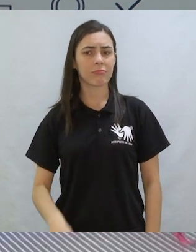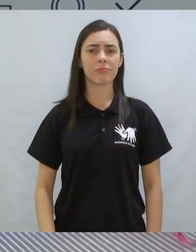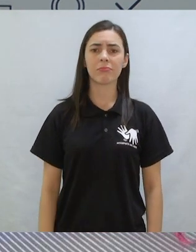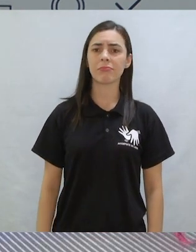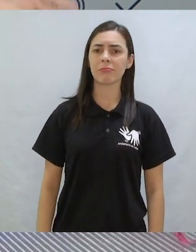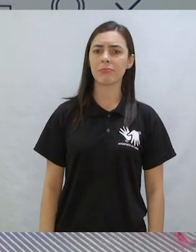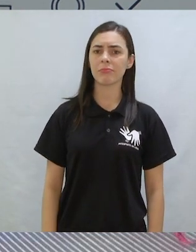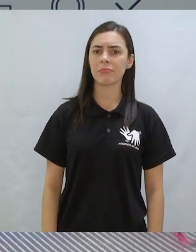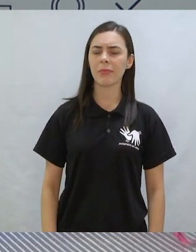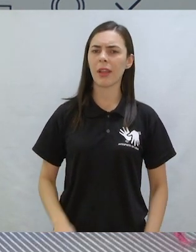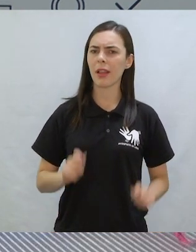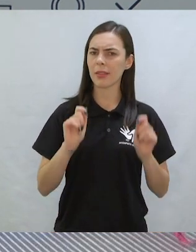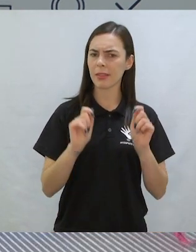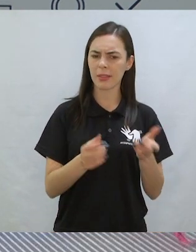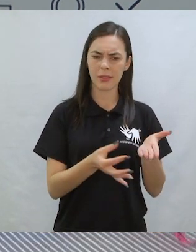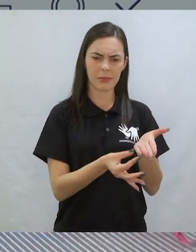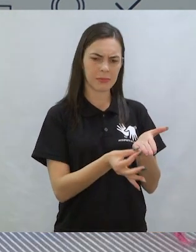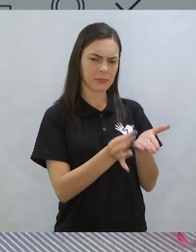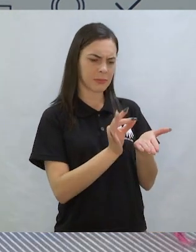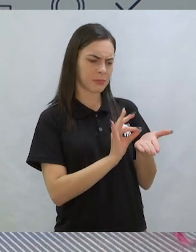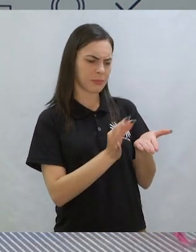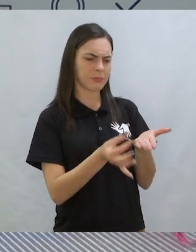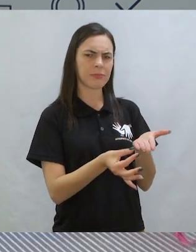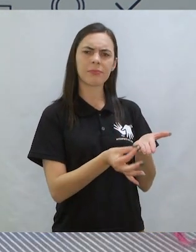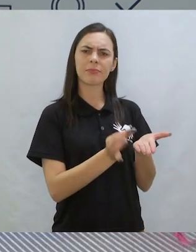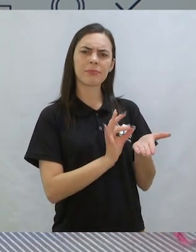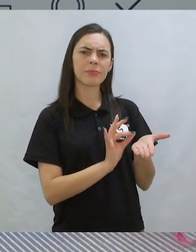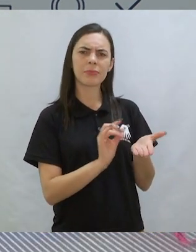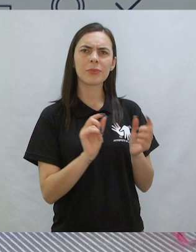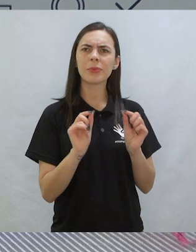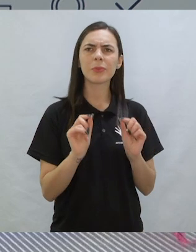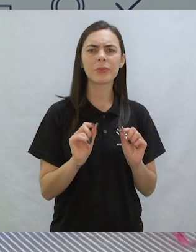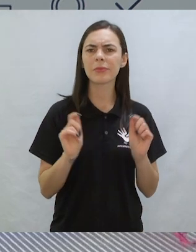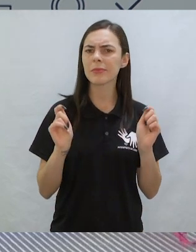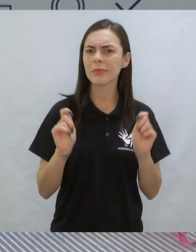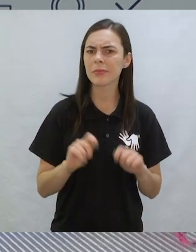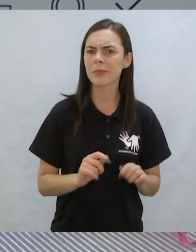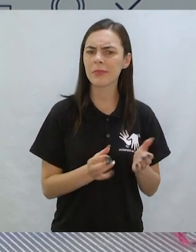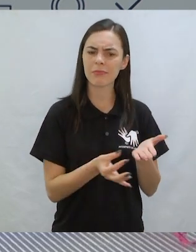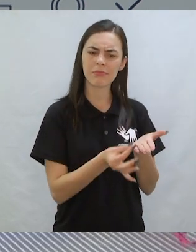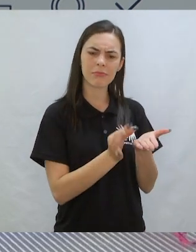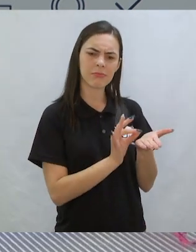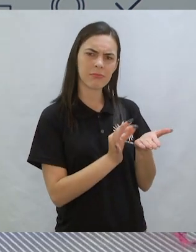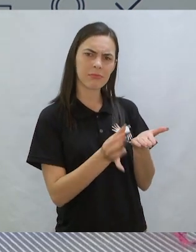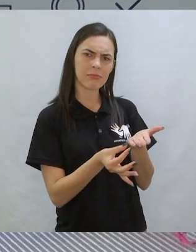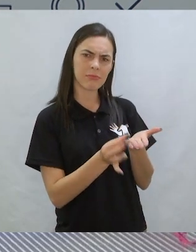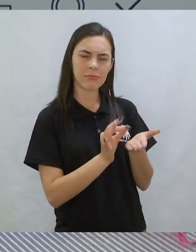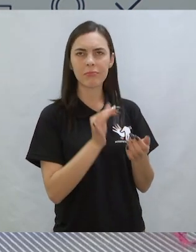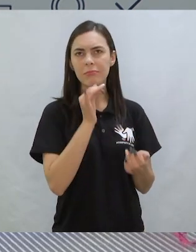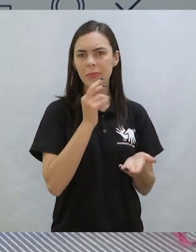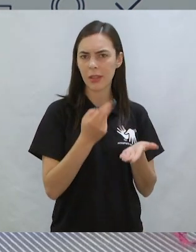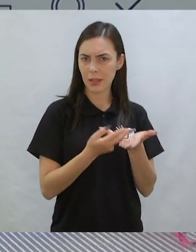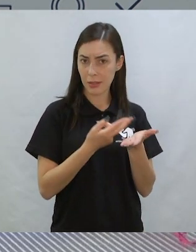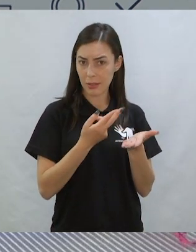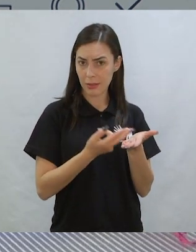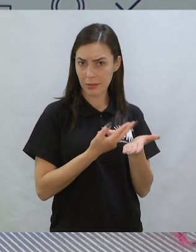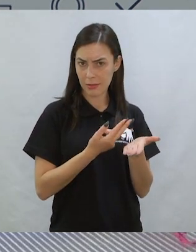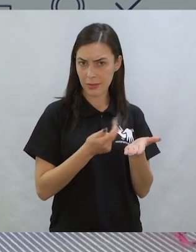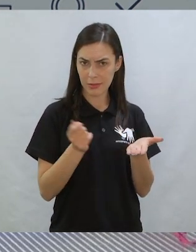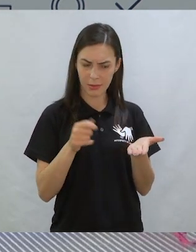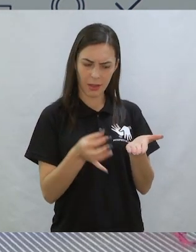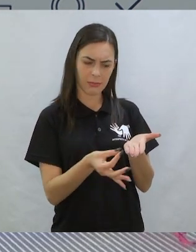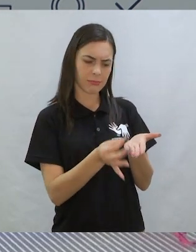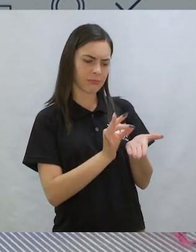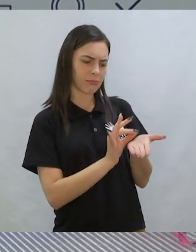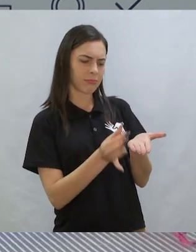histórias. Podemos folhear. O que que a gente pode folhear? Hã? Revista a gente pode